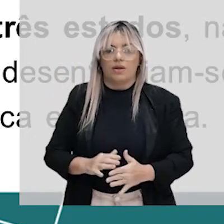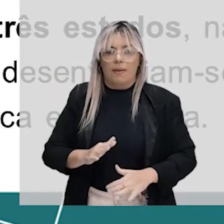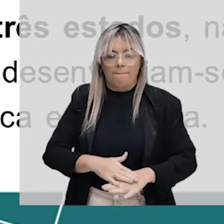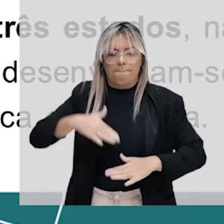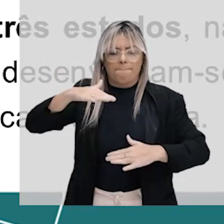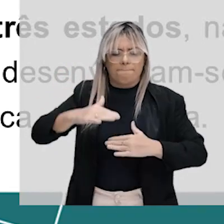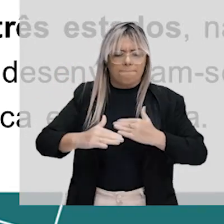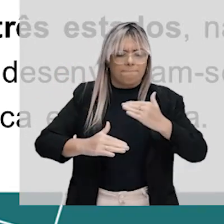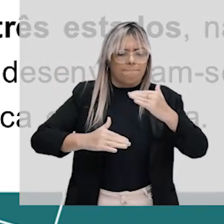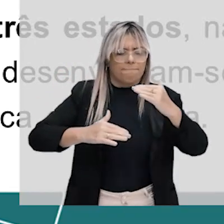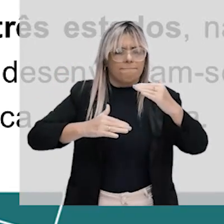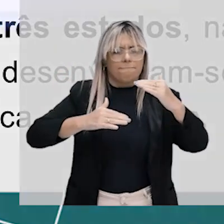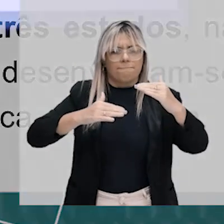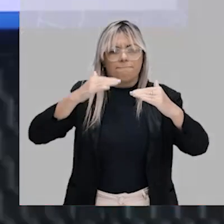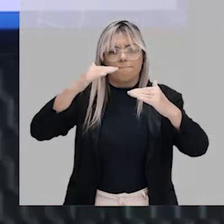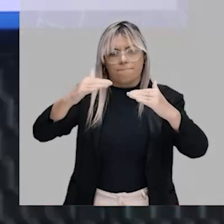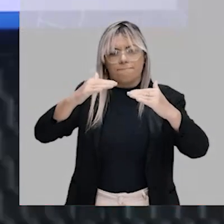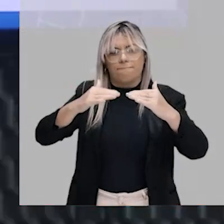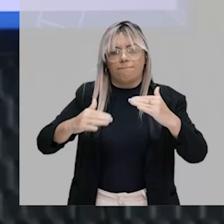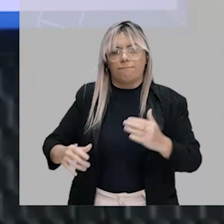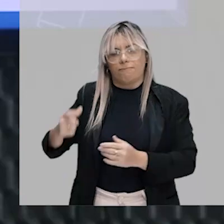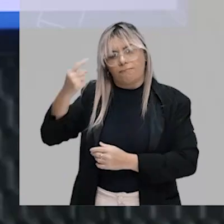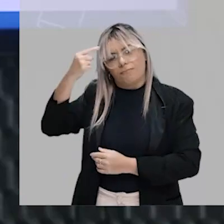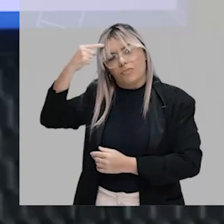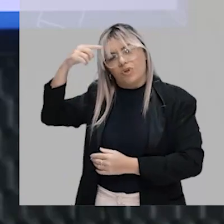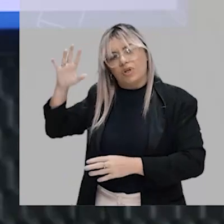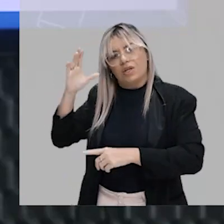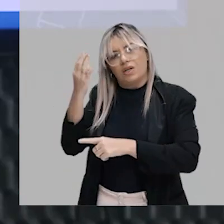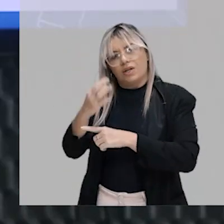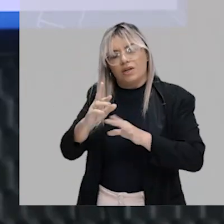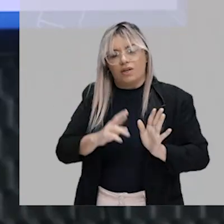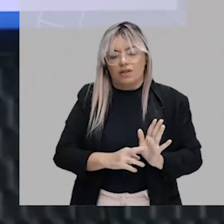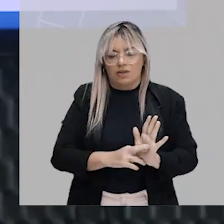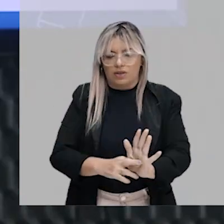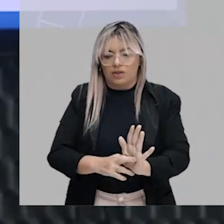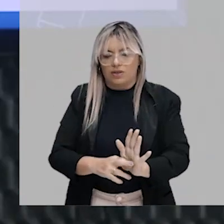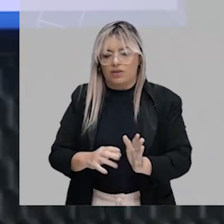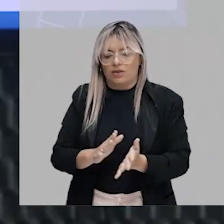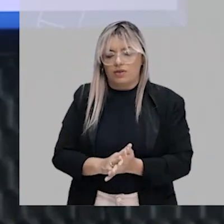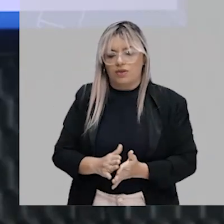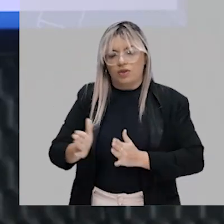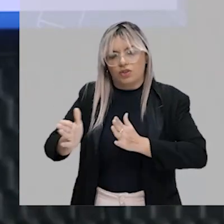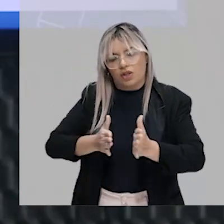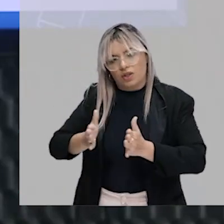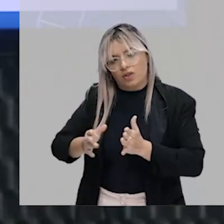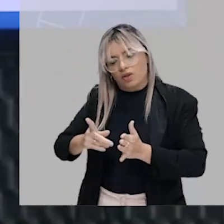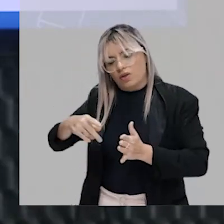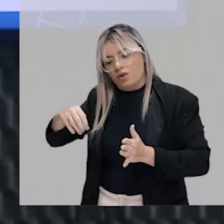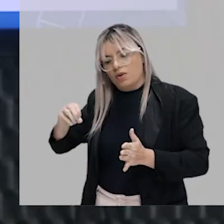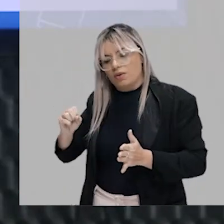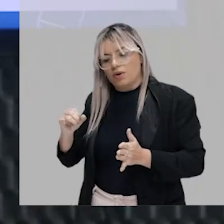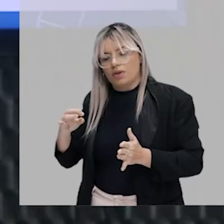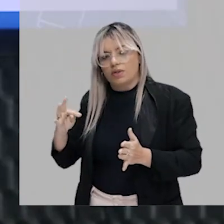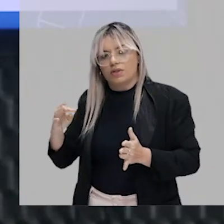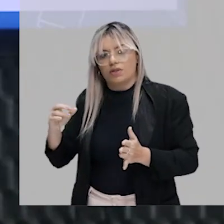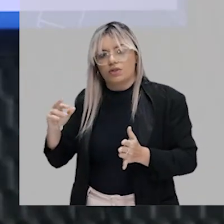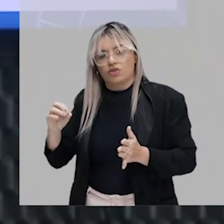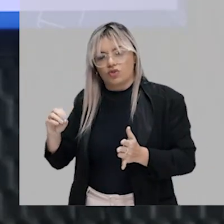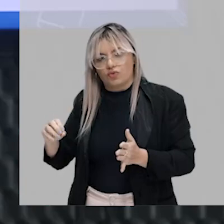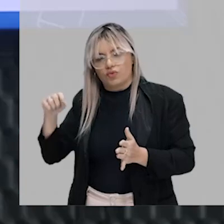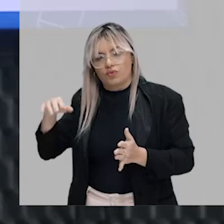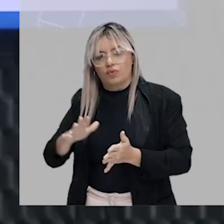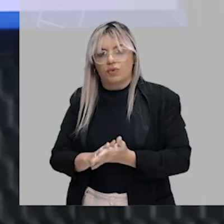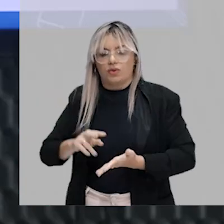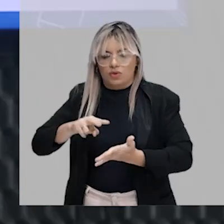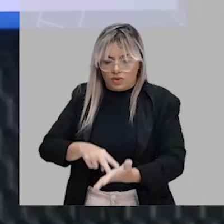do pensamento, que representa a ciência, é chamada de estado positivo. Daí que vem o nome